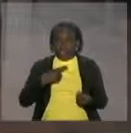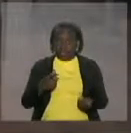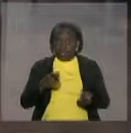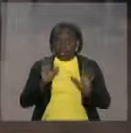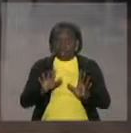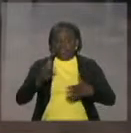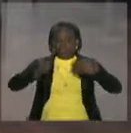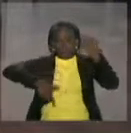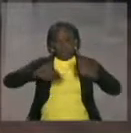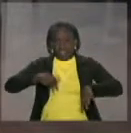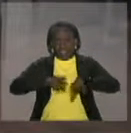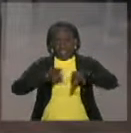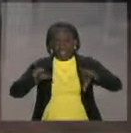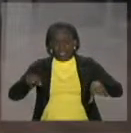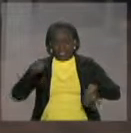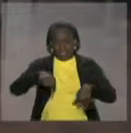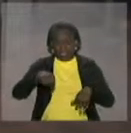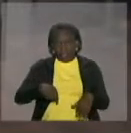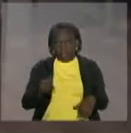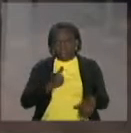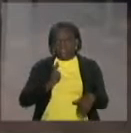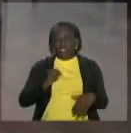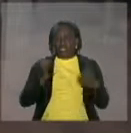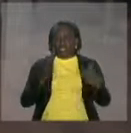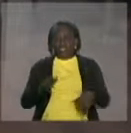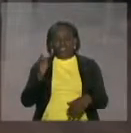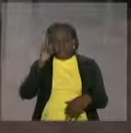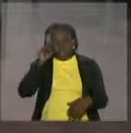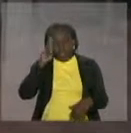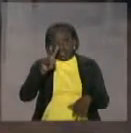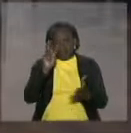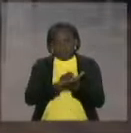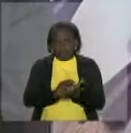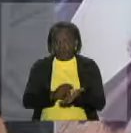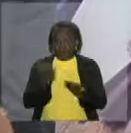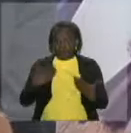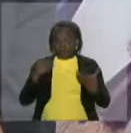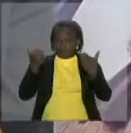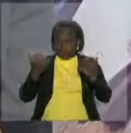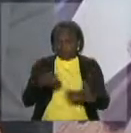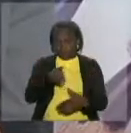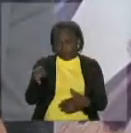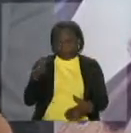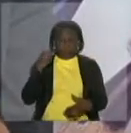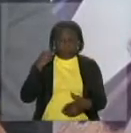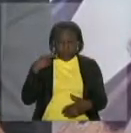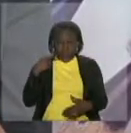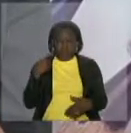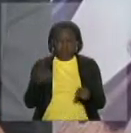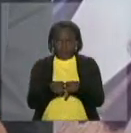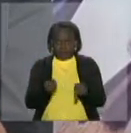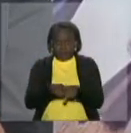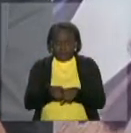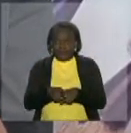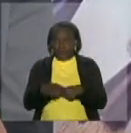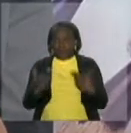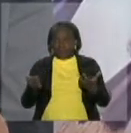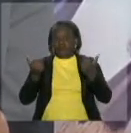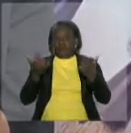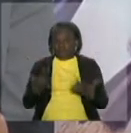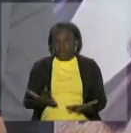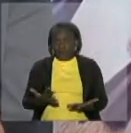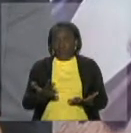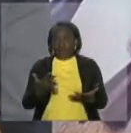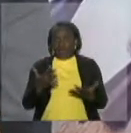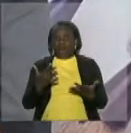Infelizmente ainda existe isso. E a gente tem falado em vários programas aqui, de várias experiências, e aí eu vou citar, vocês são advogados também, né?